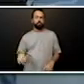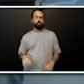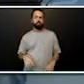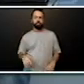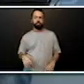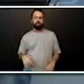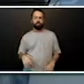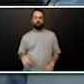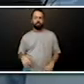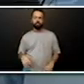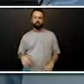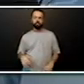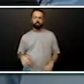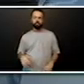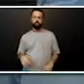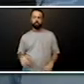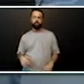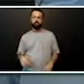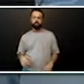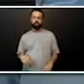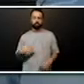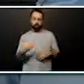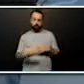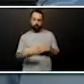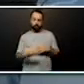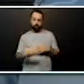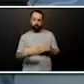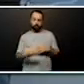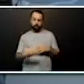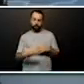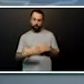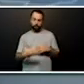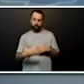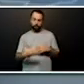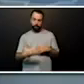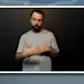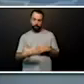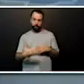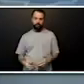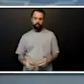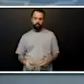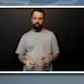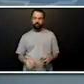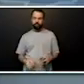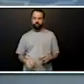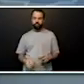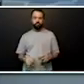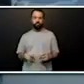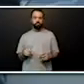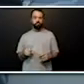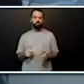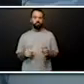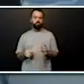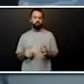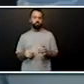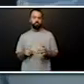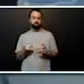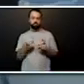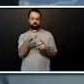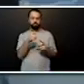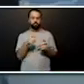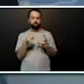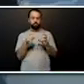10. E assim por diante. O que é módulo, então? É